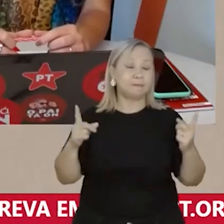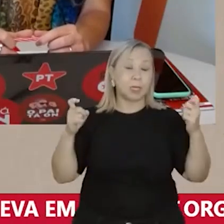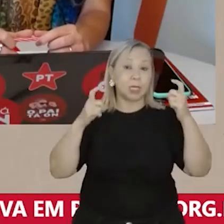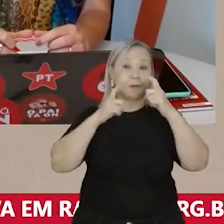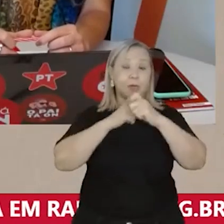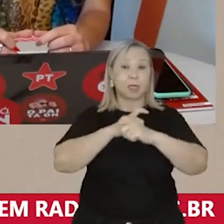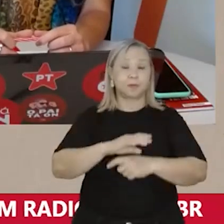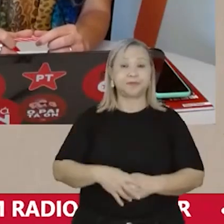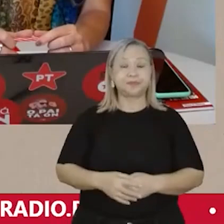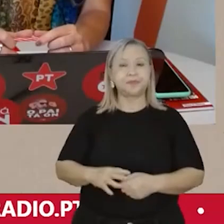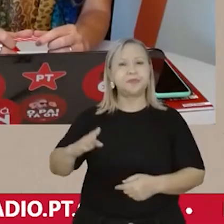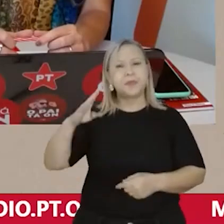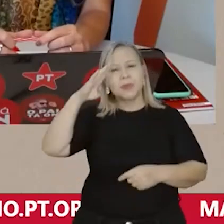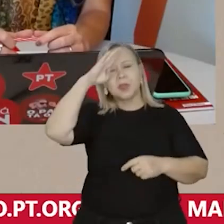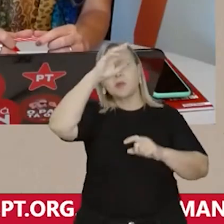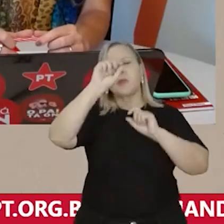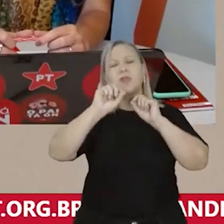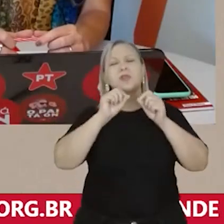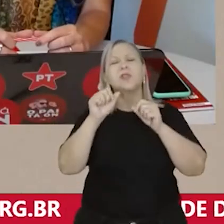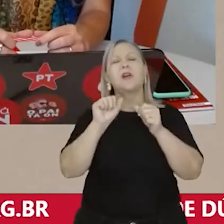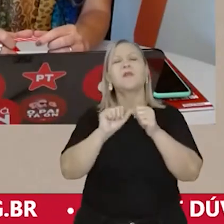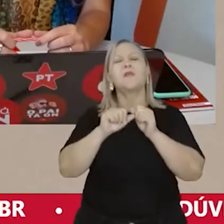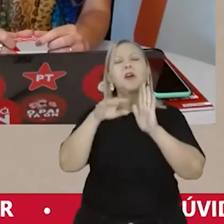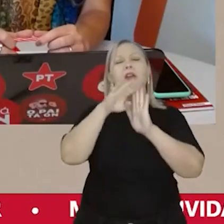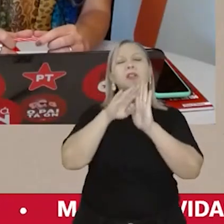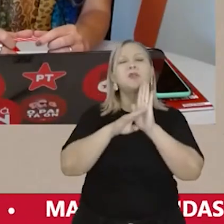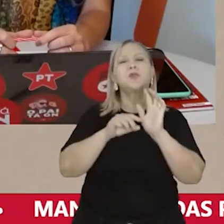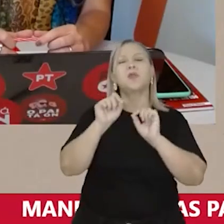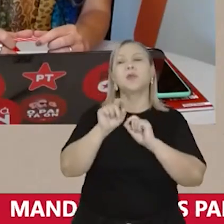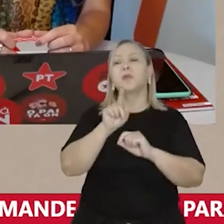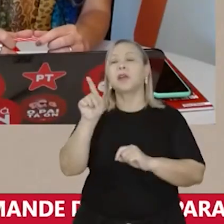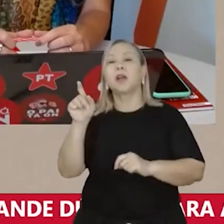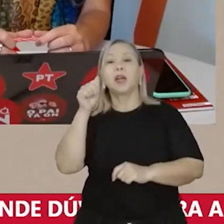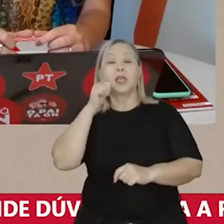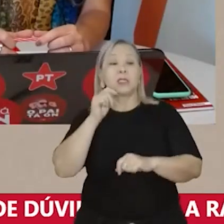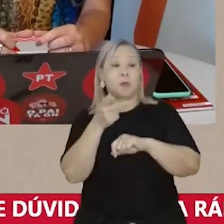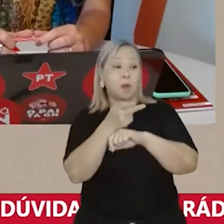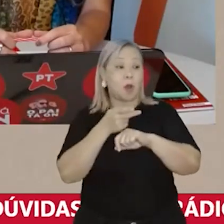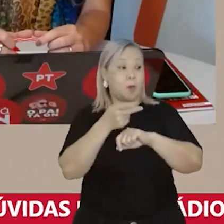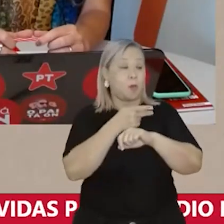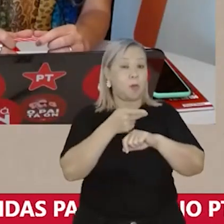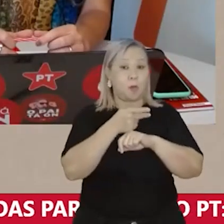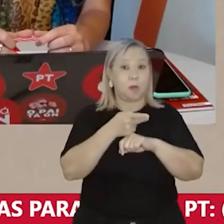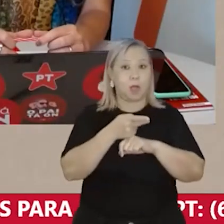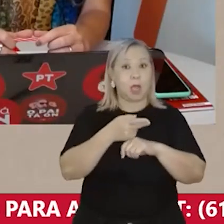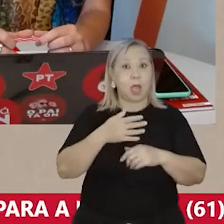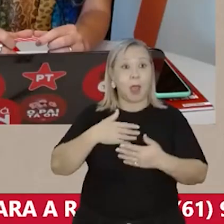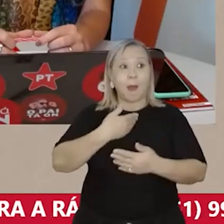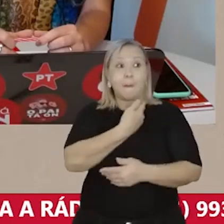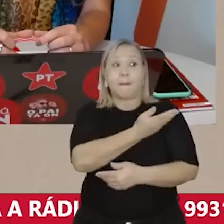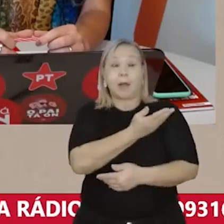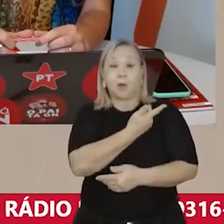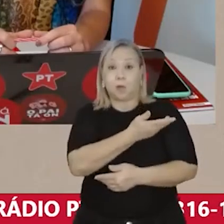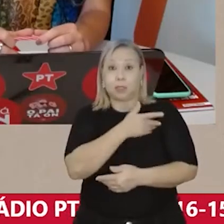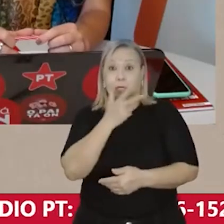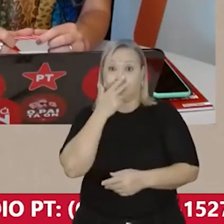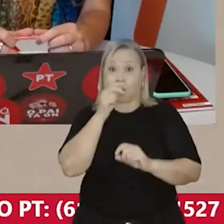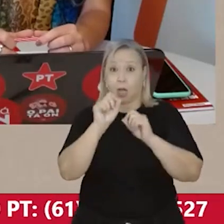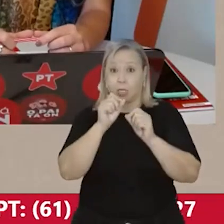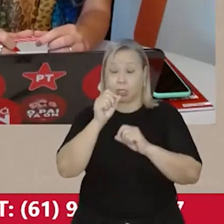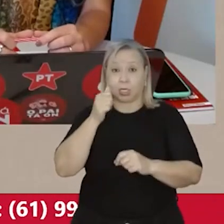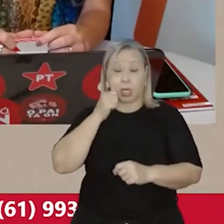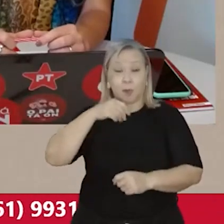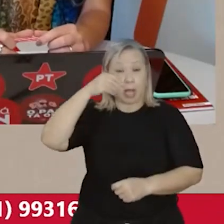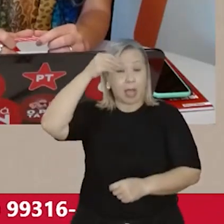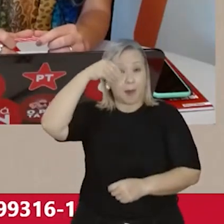que o Bolsonaro construiu nesse programa dele? Se a mulher procurar um preconceito achando que a mulher é preguiçosa, que eu acabei de